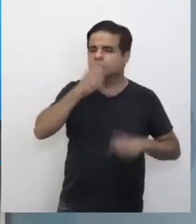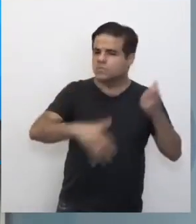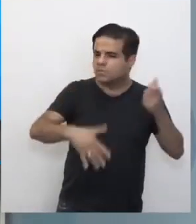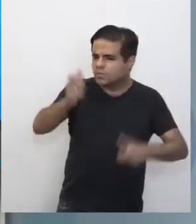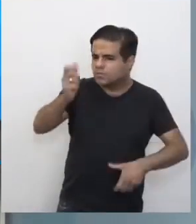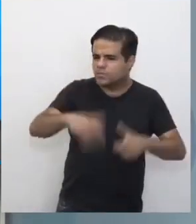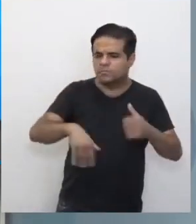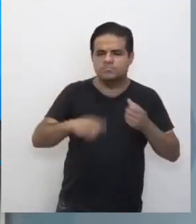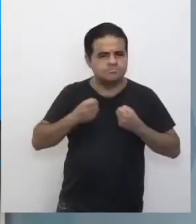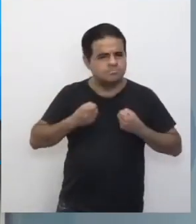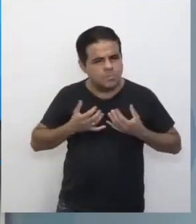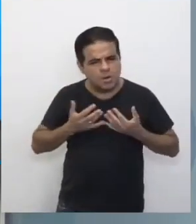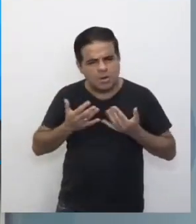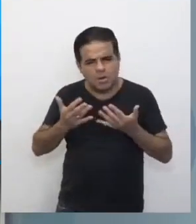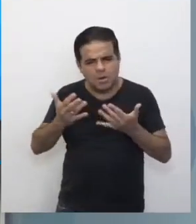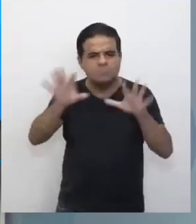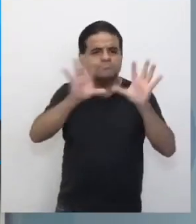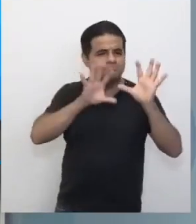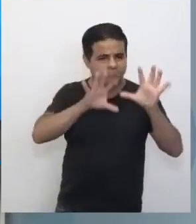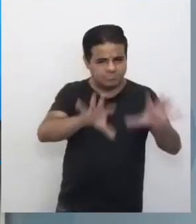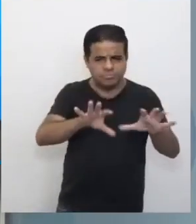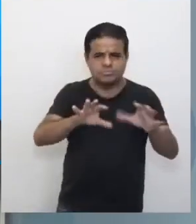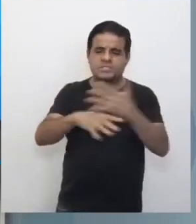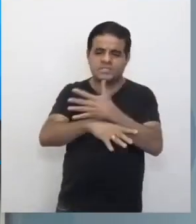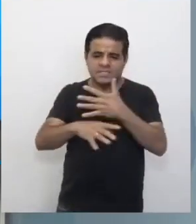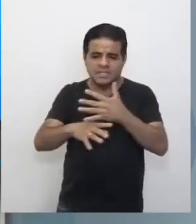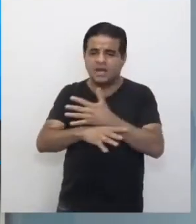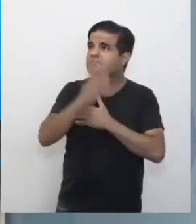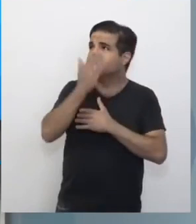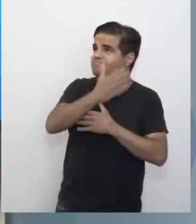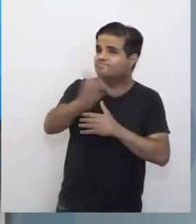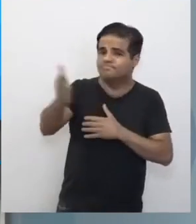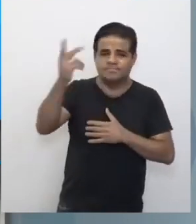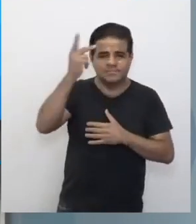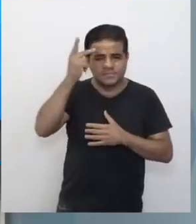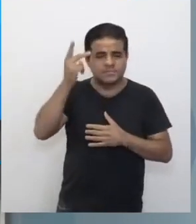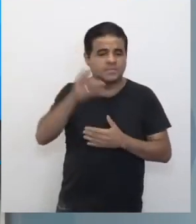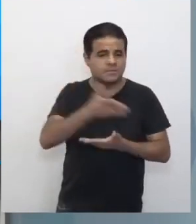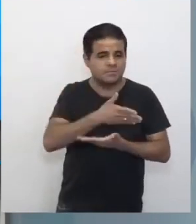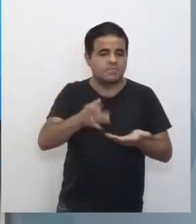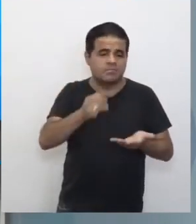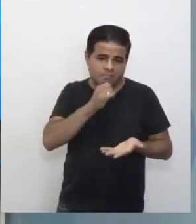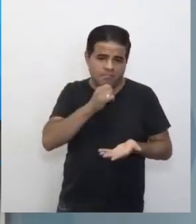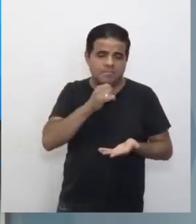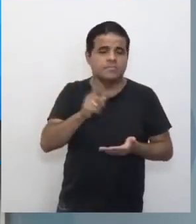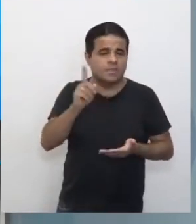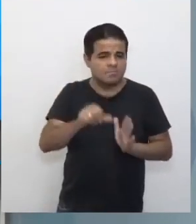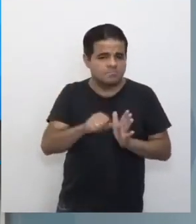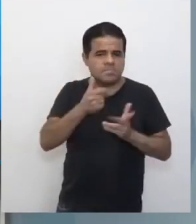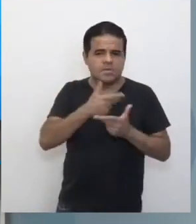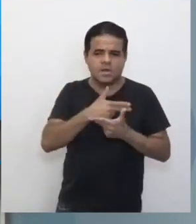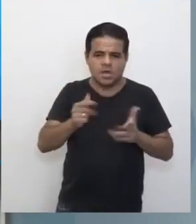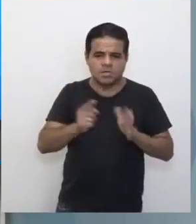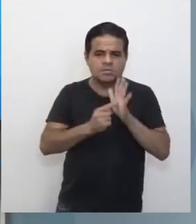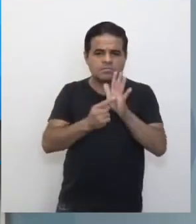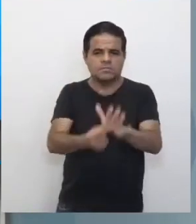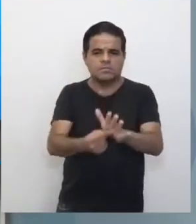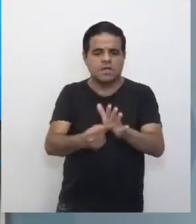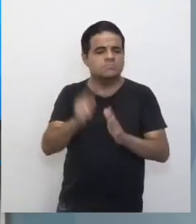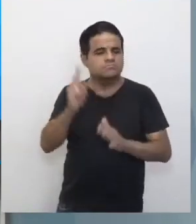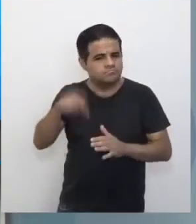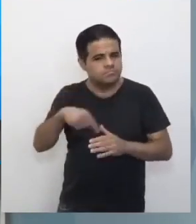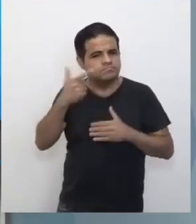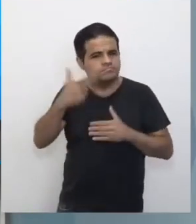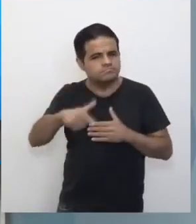da poluição, porque é a coisa que mais afeta, né? Quem mora em cidade grande, por exemplo, é a questão da poluição. Então, essa é a primeira coisa que eles abordaram. Mas aí começaram a